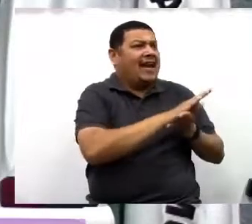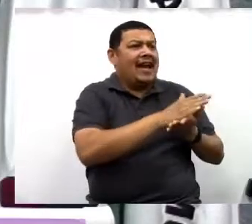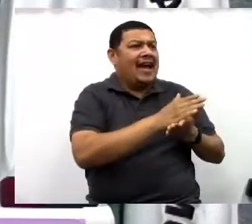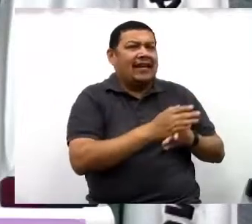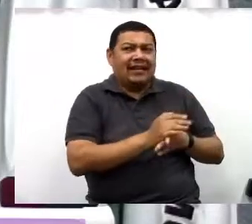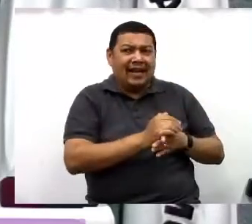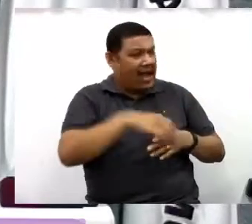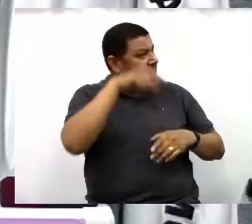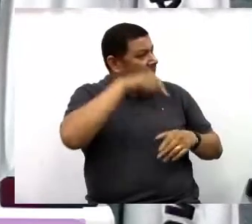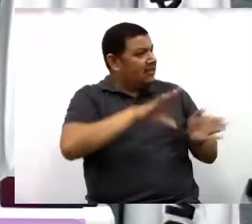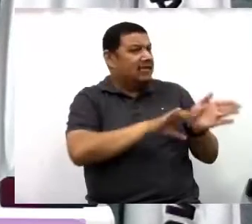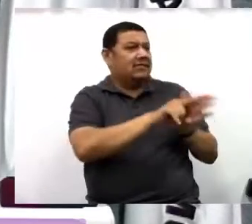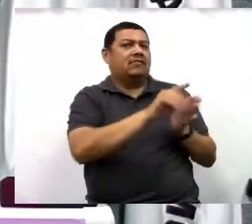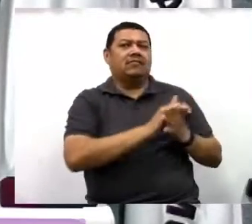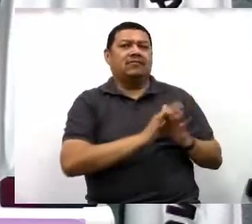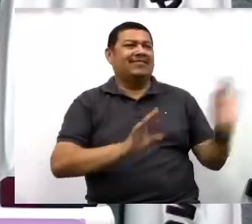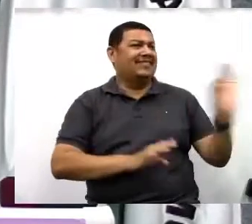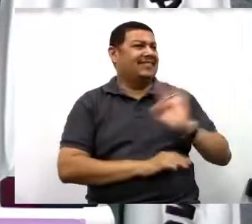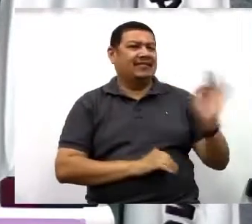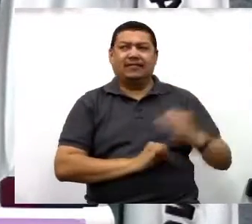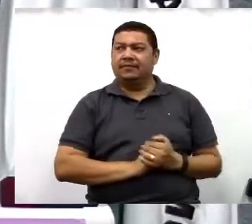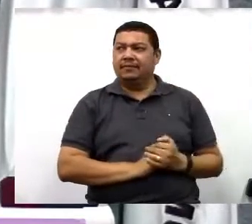cidade de Cacoal.